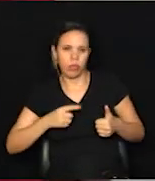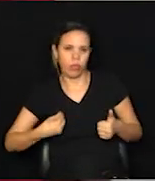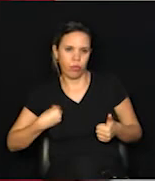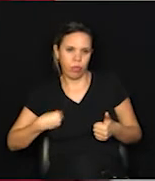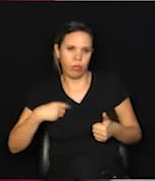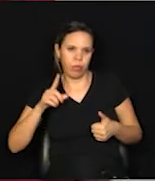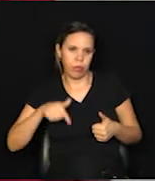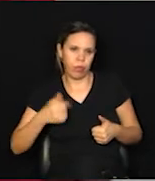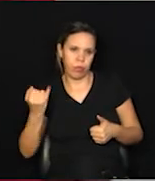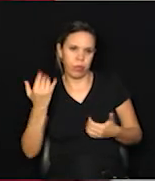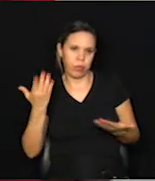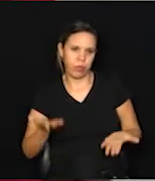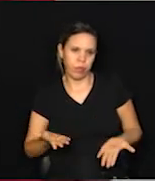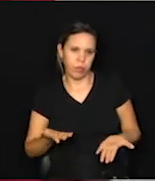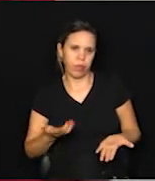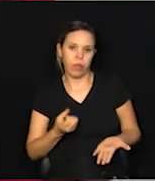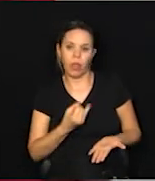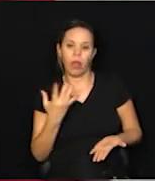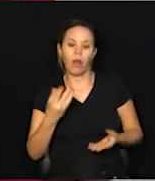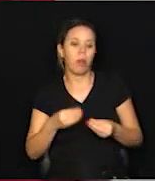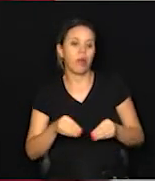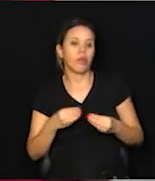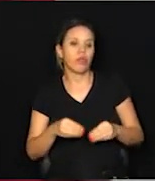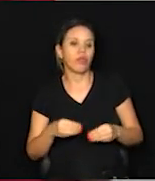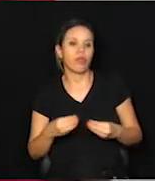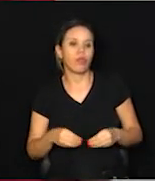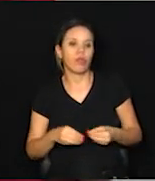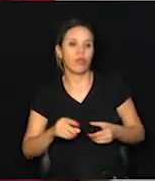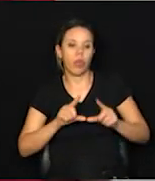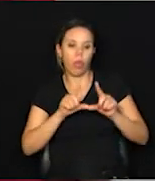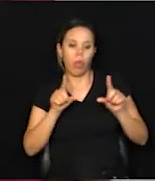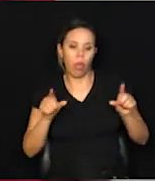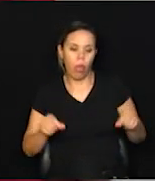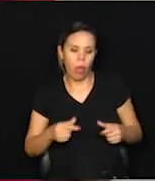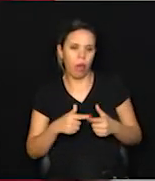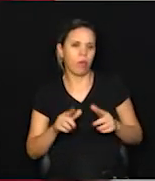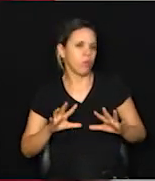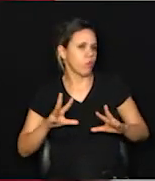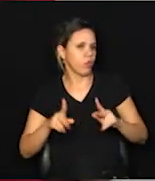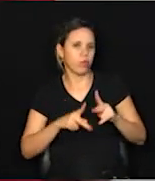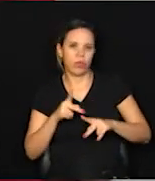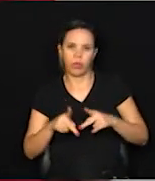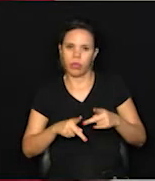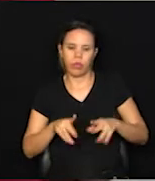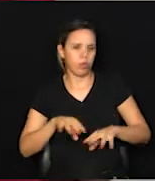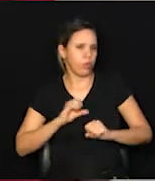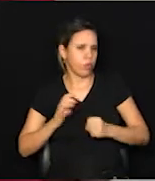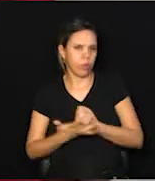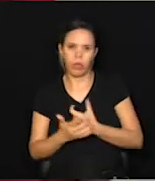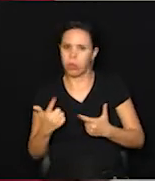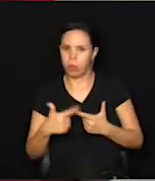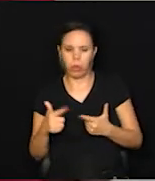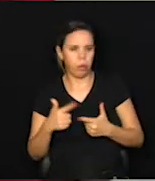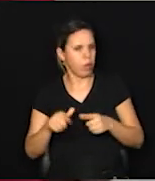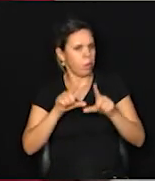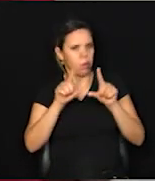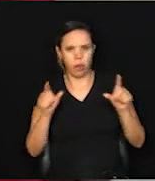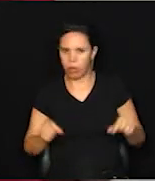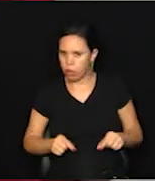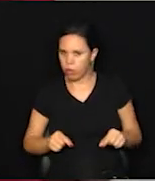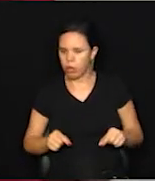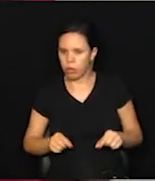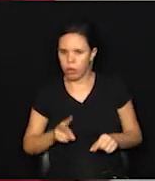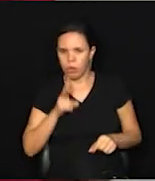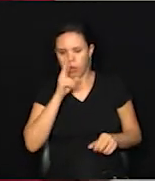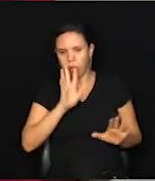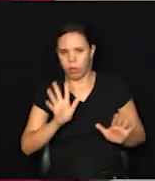indicador indireto do grau de comprometimento do pulmão, porque nem todo mundo que pega COVID tem um comprometimento acentuado do